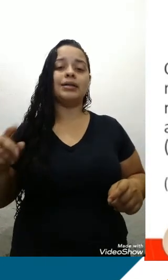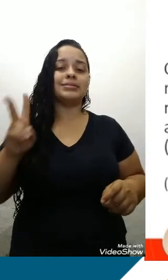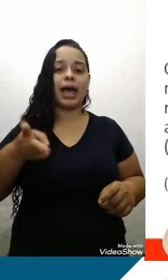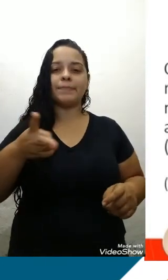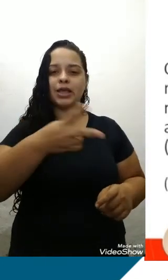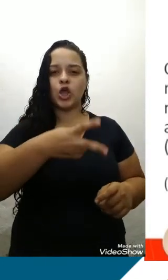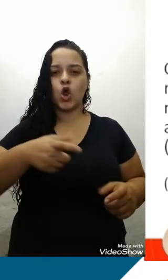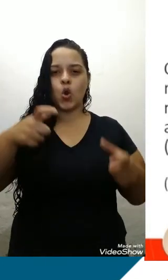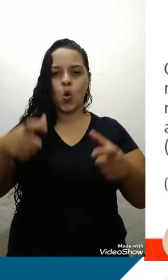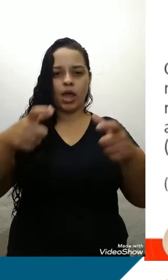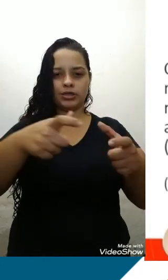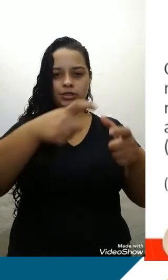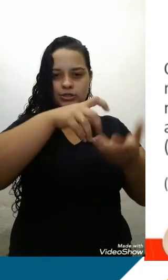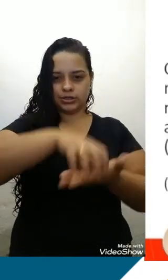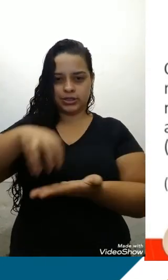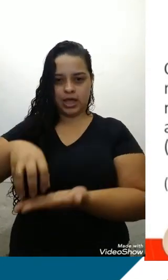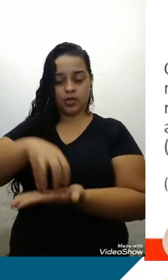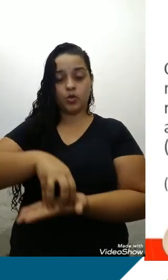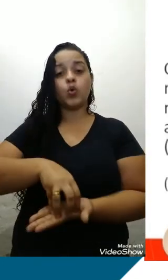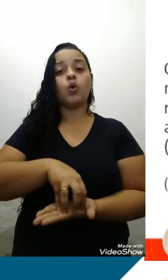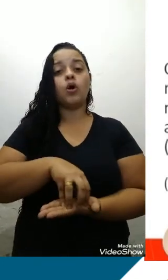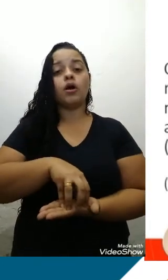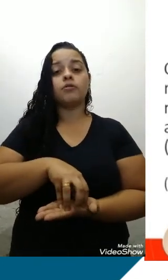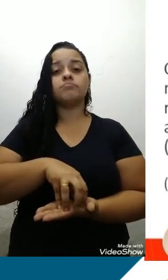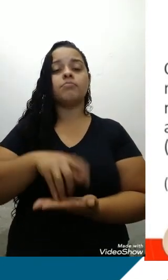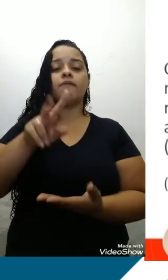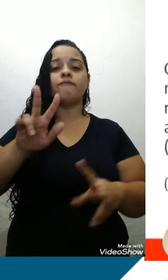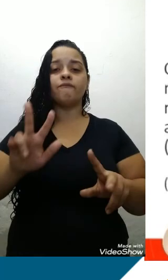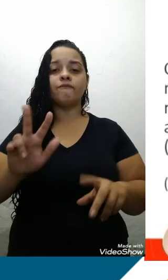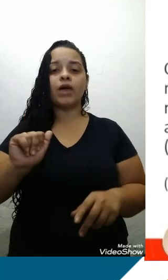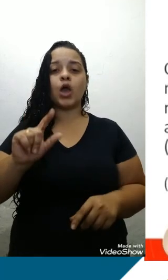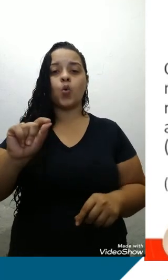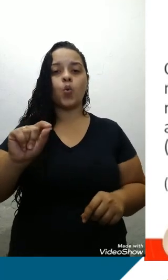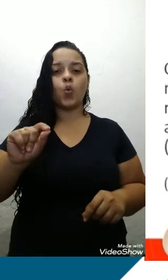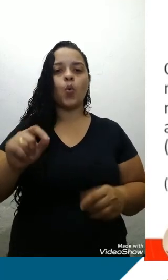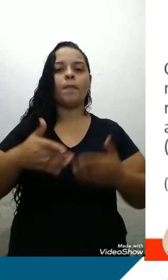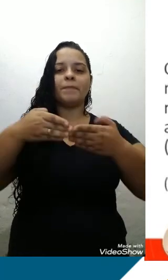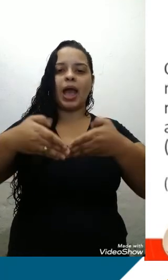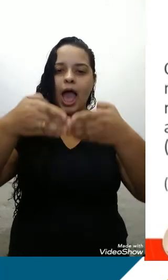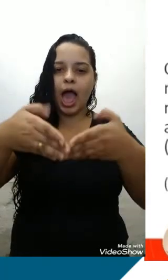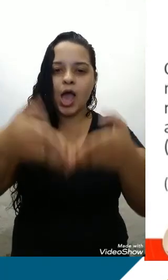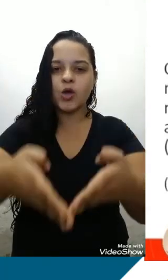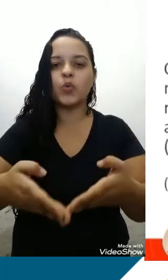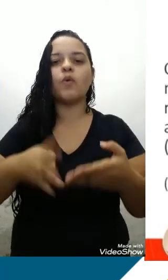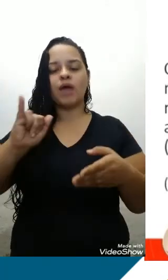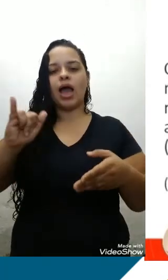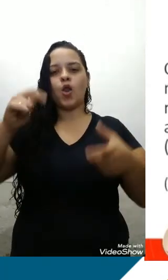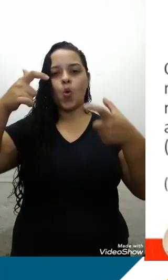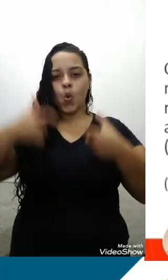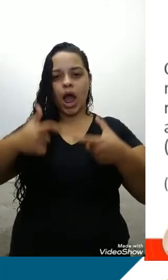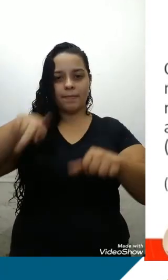que se tornarão centralizados vão lançar a sua embarcação, os seus barcos, vão